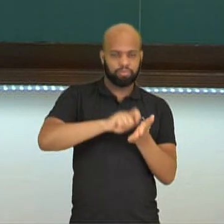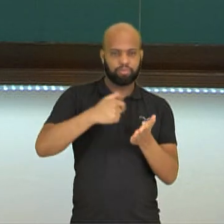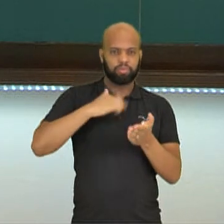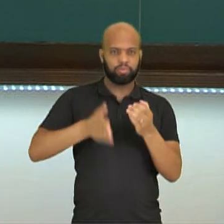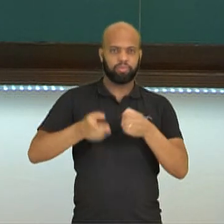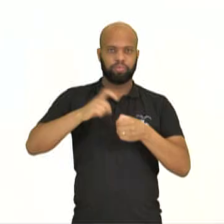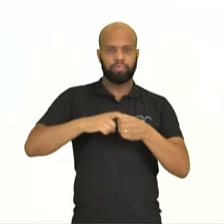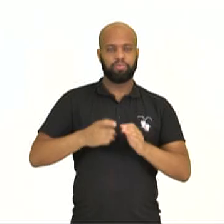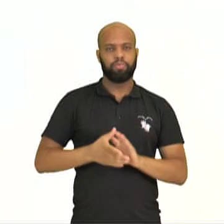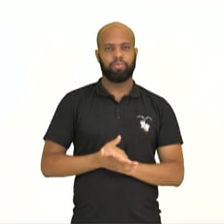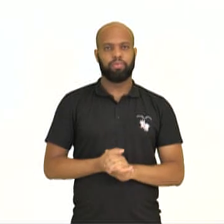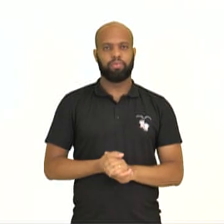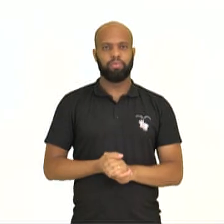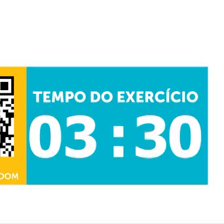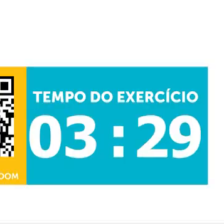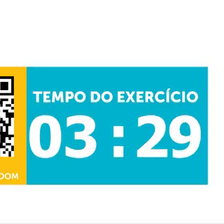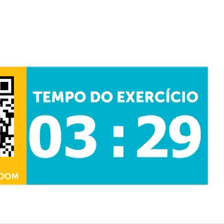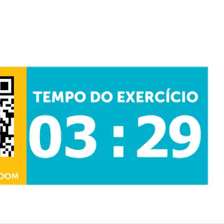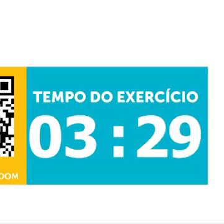já retornamos.